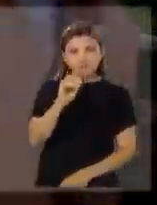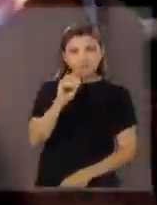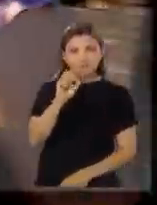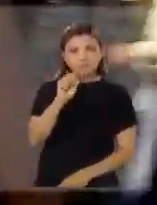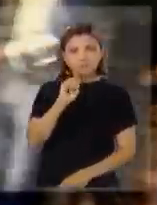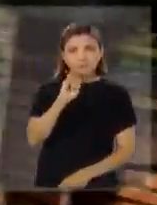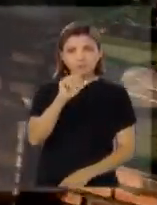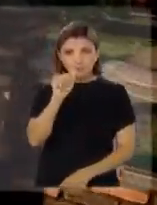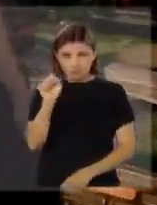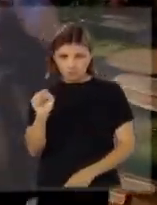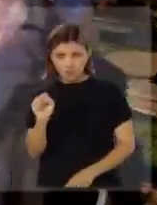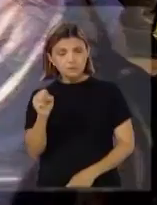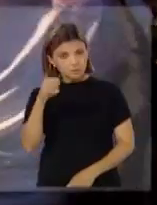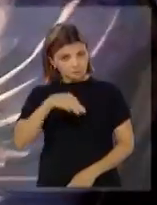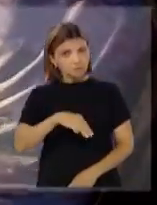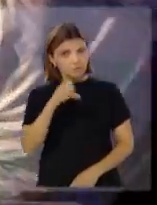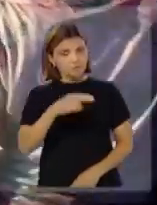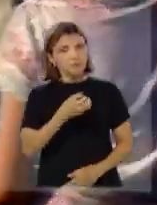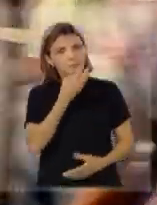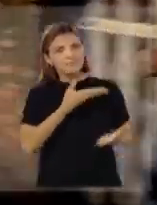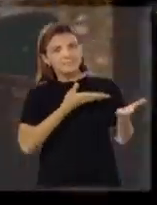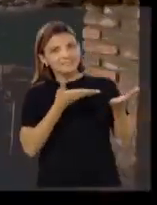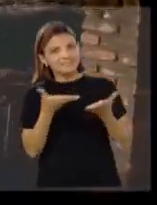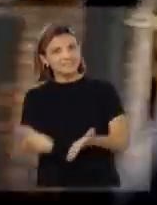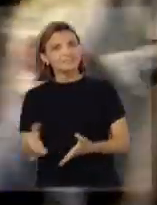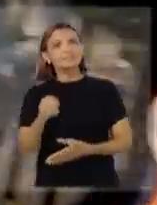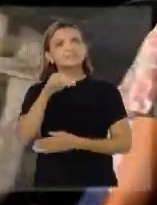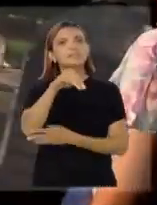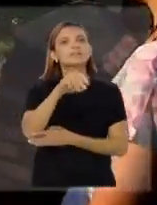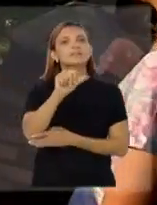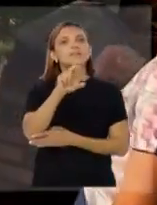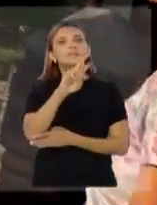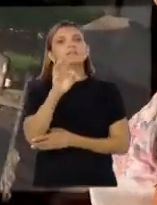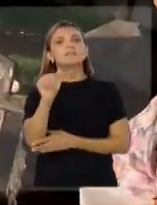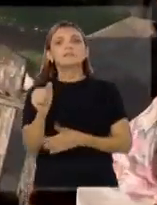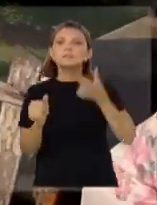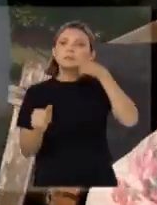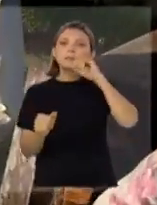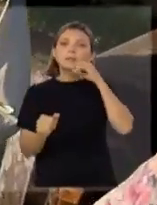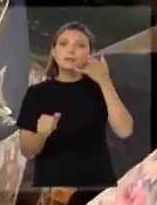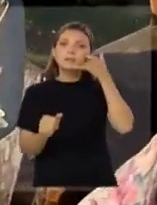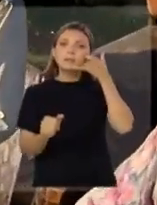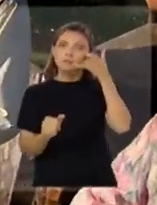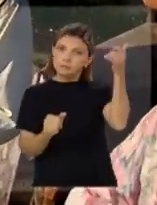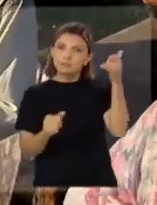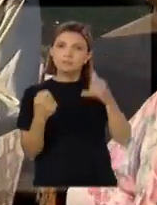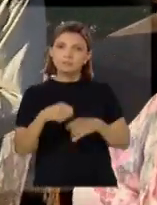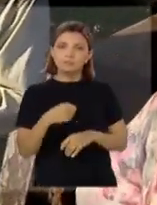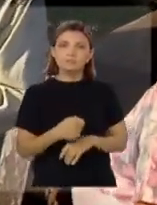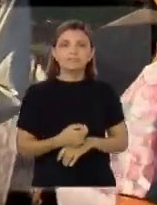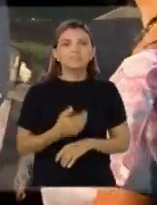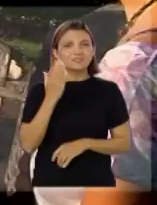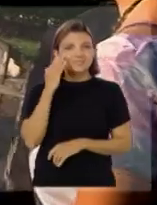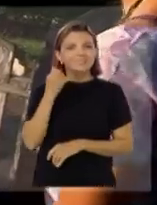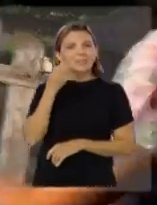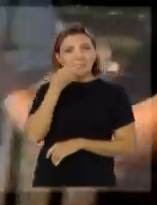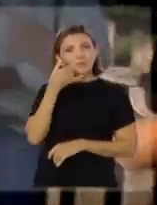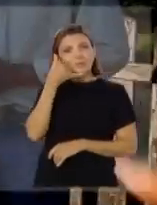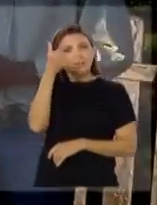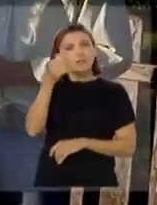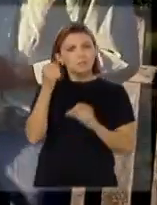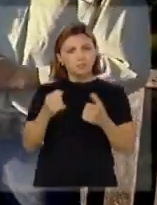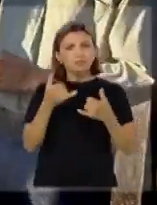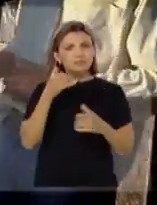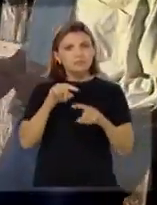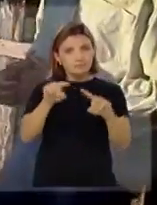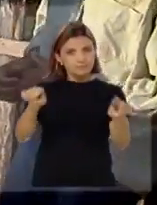Boa tarde, pessoal. Fizeram boa viagem? Você é o seu Josias? Não, só Josias. Ah, tá. Seja bem-vindos. Qual de vocês duas é a Marta? Ah, sou